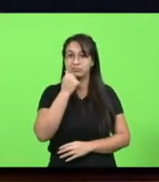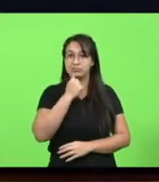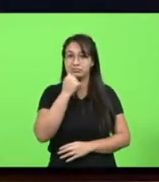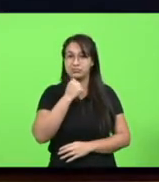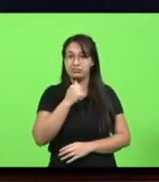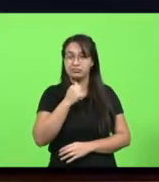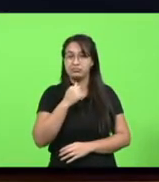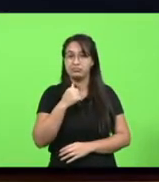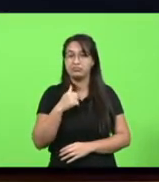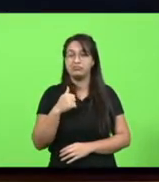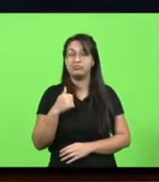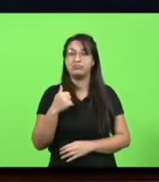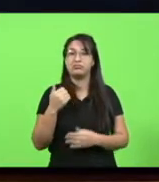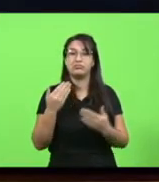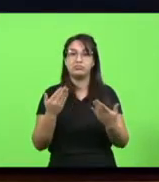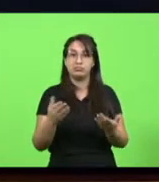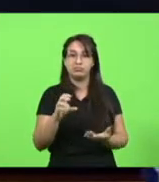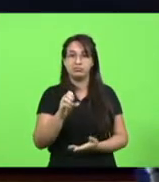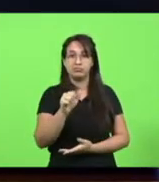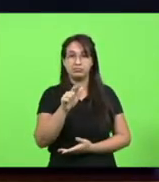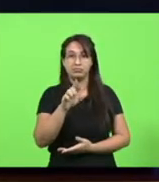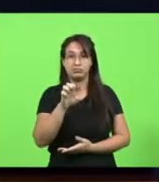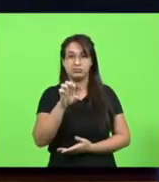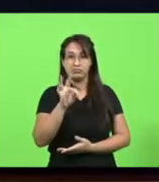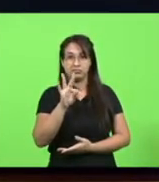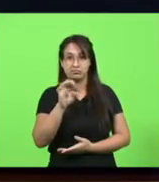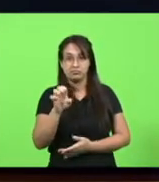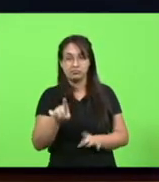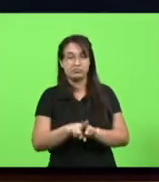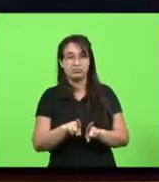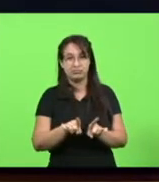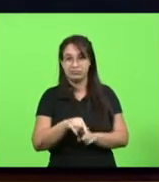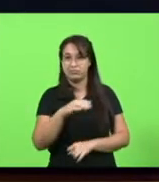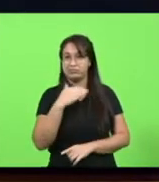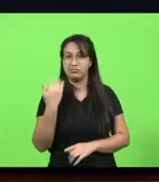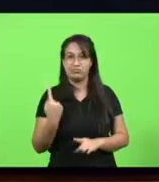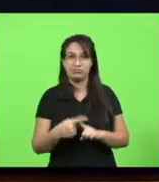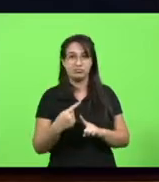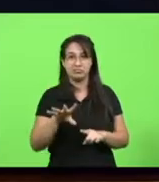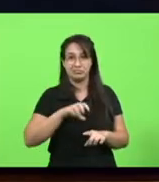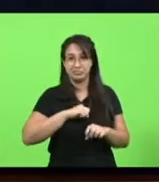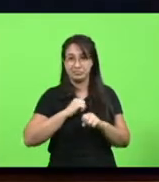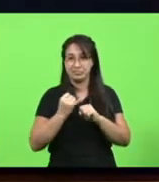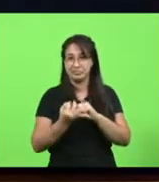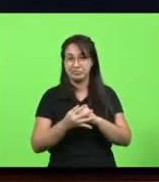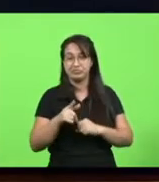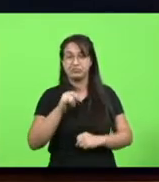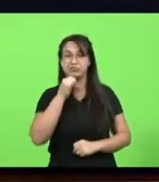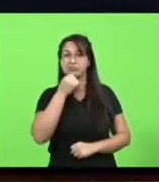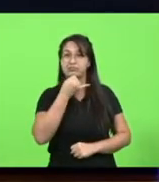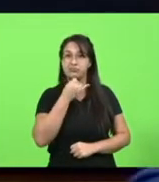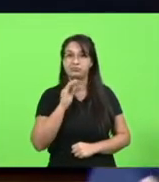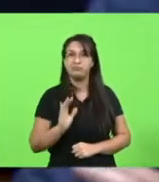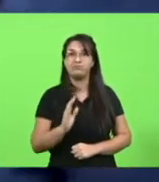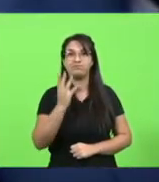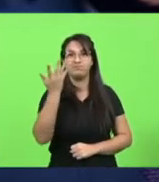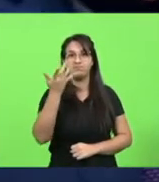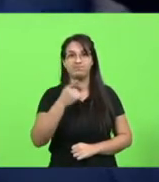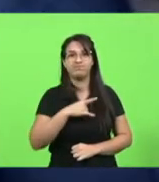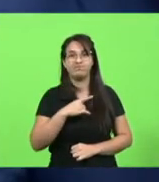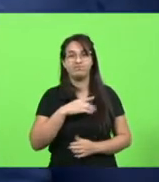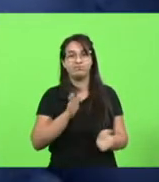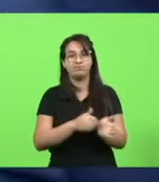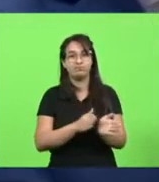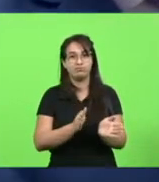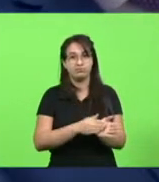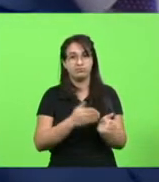Salete, também faleceu pela Covid. É uma situação muito lastimável que está acontecendo. Então, quero aqui parabenizar o deputado